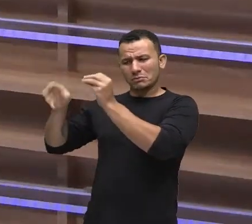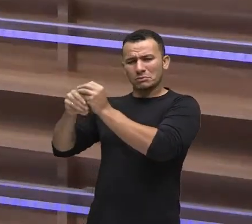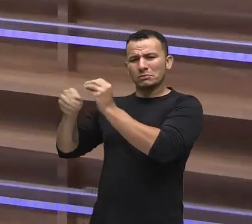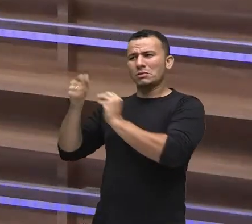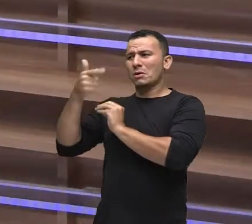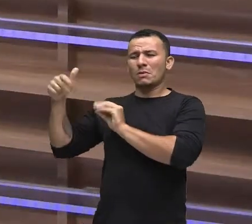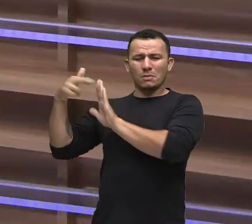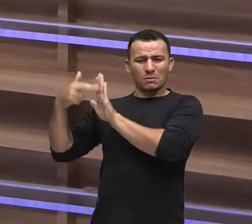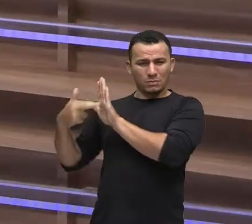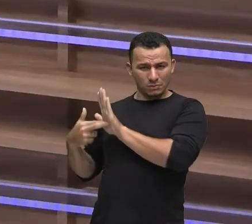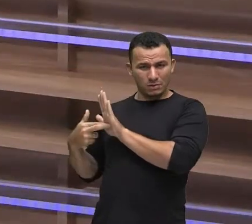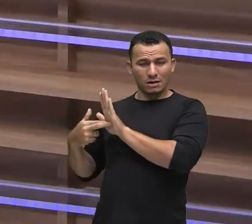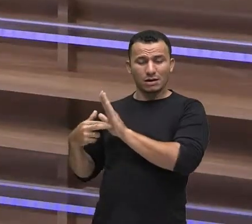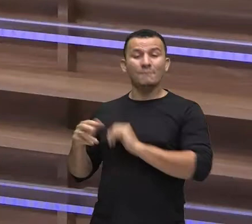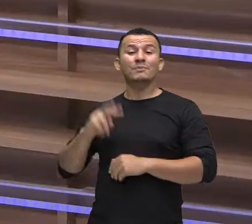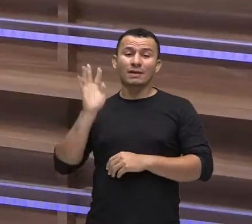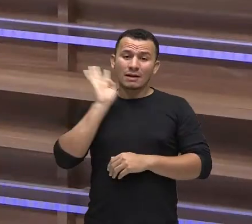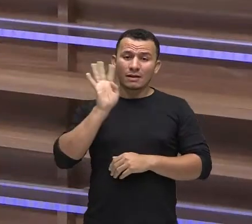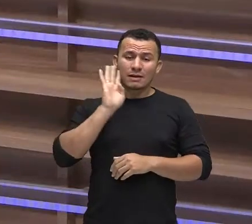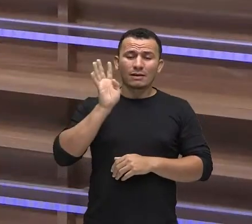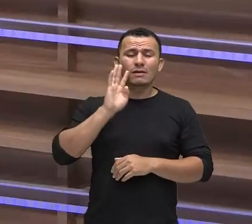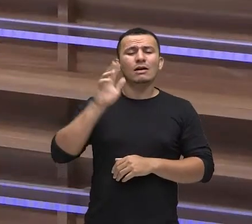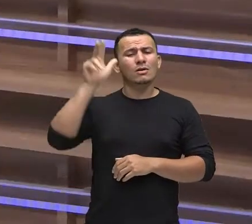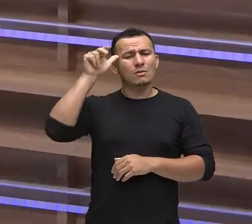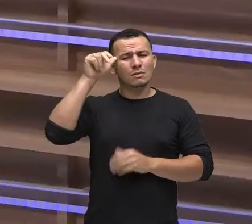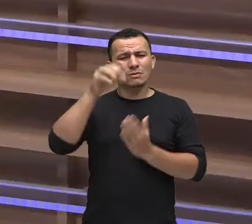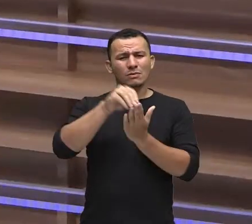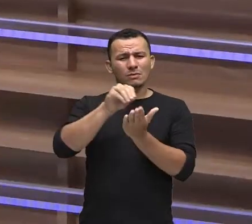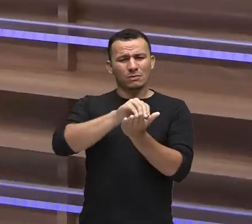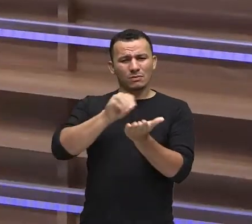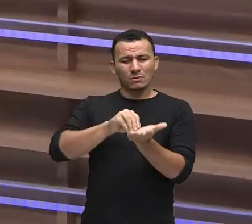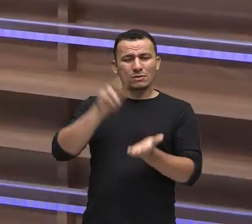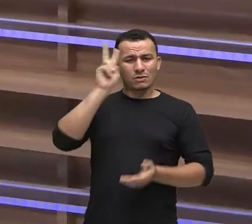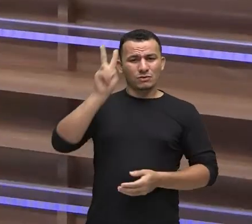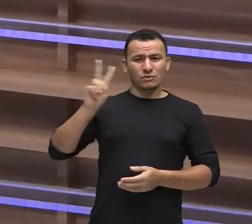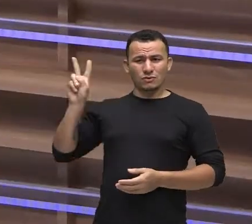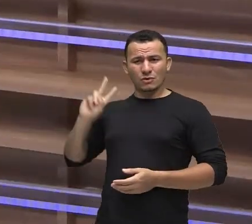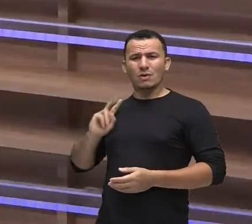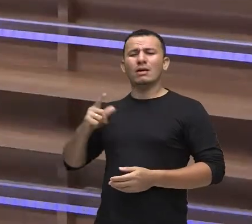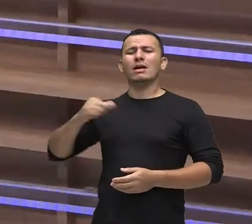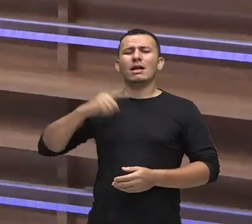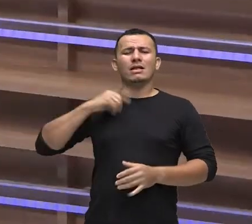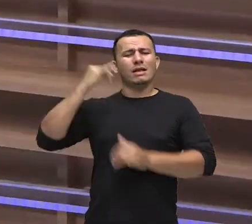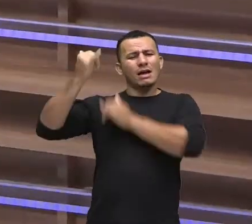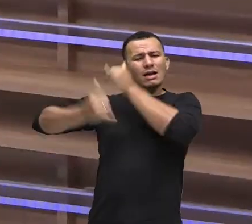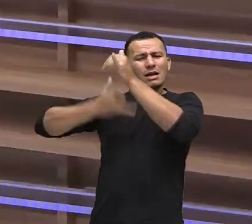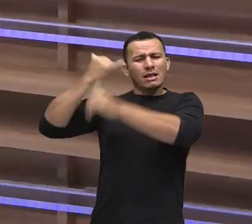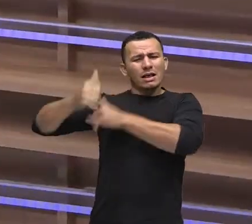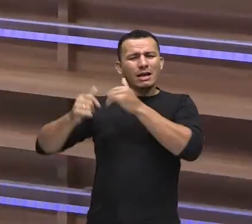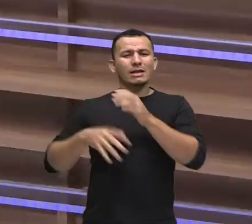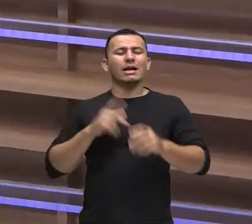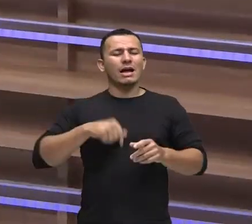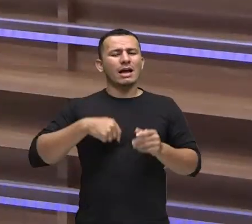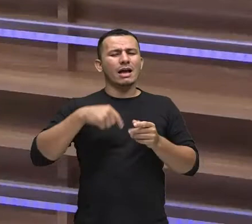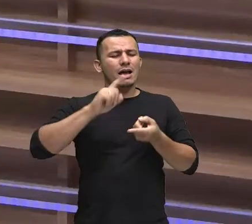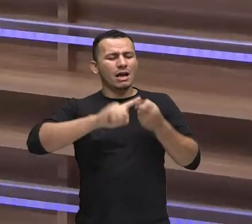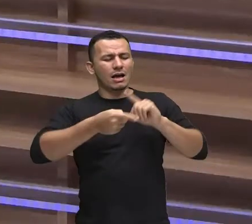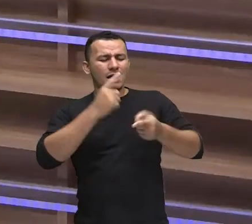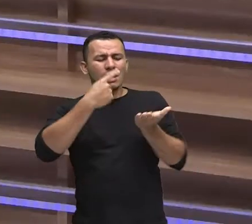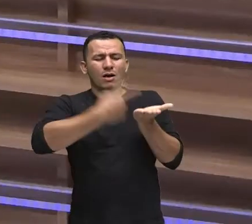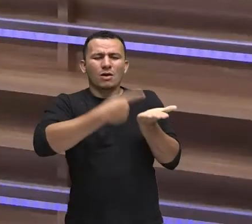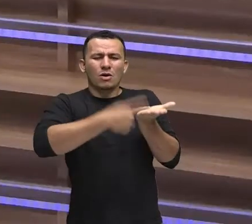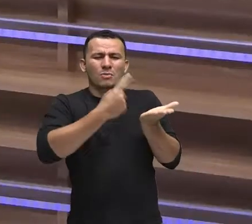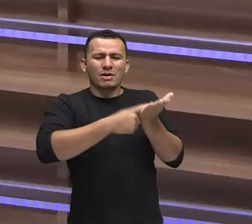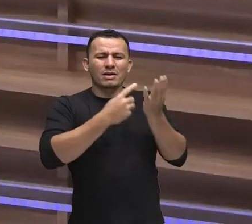que ele surge de uma lenda, né? Um rei foi negociar com um deus indiano, e aí